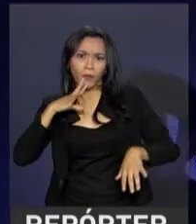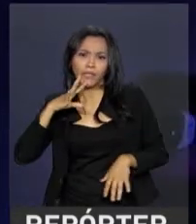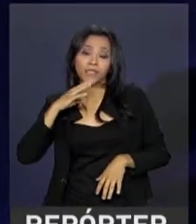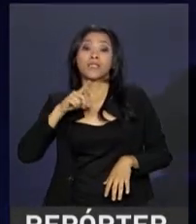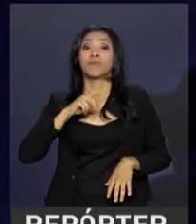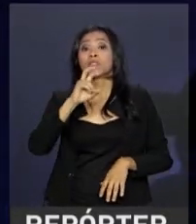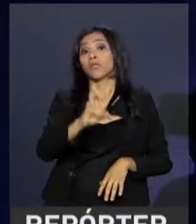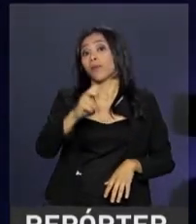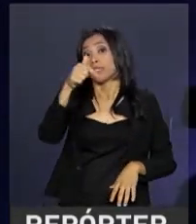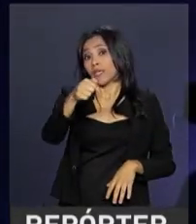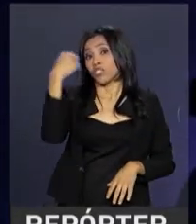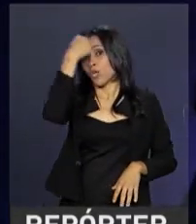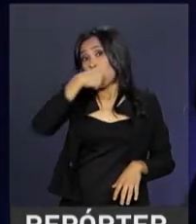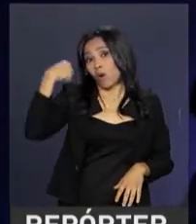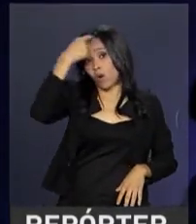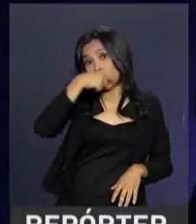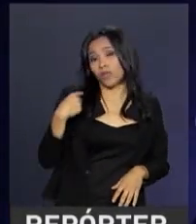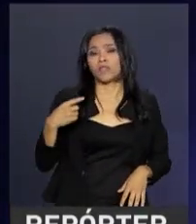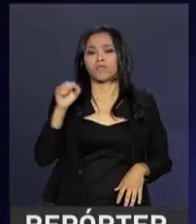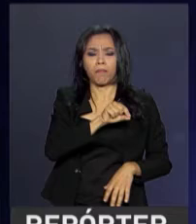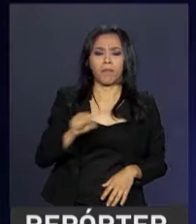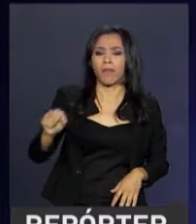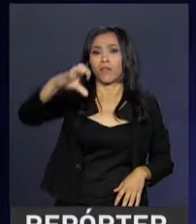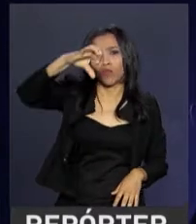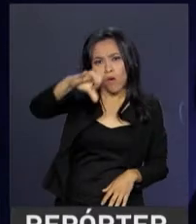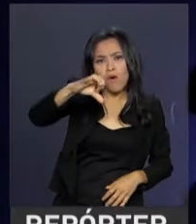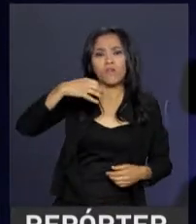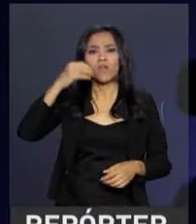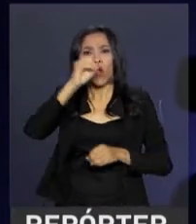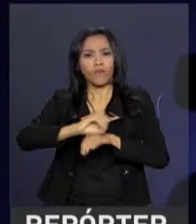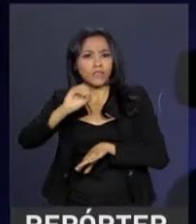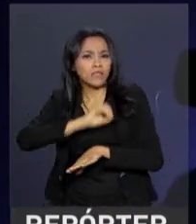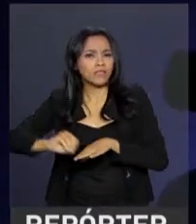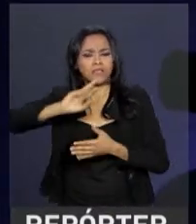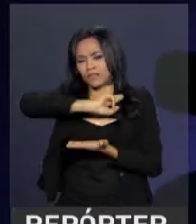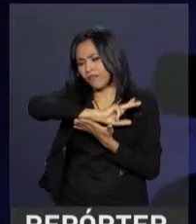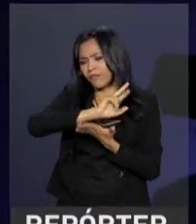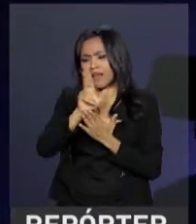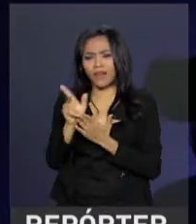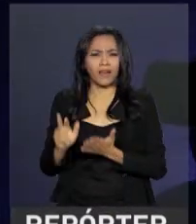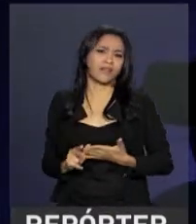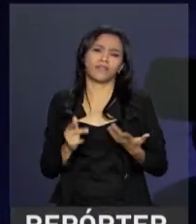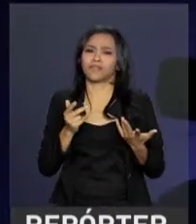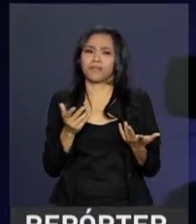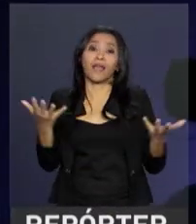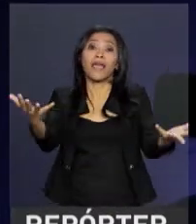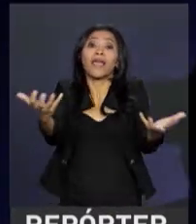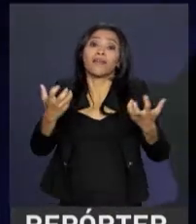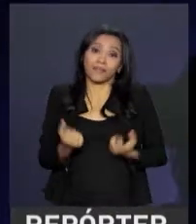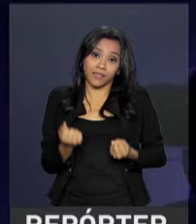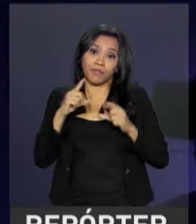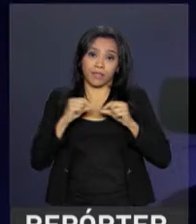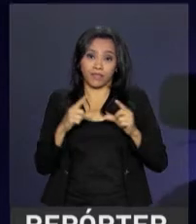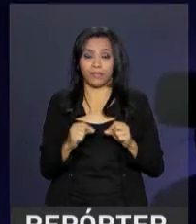57 horas de programação, 9 instalações, oficinas, um monte de atividade para receber Brasília de braços abertos.